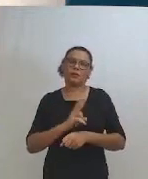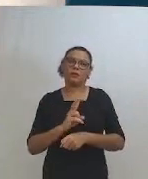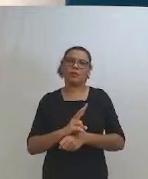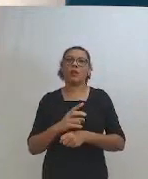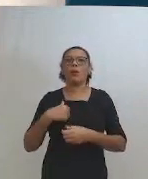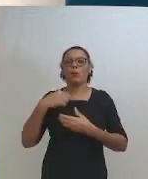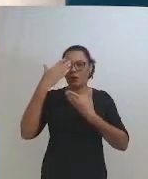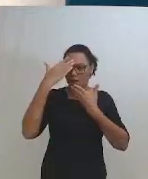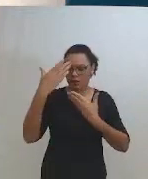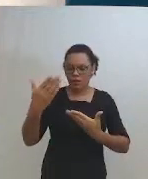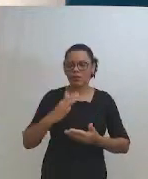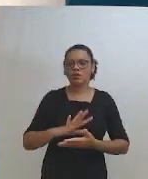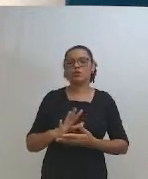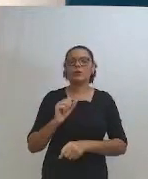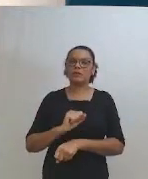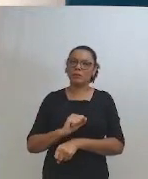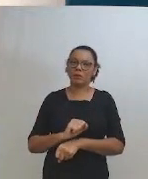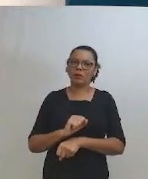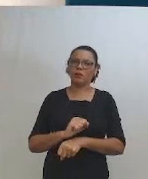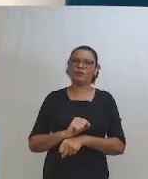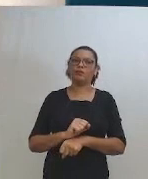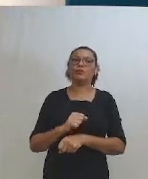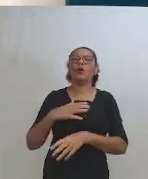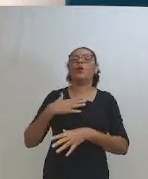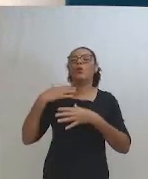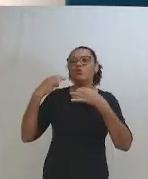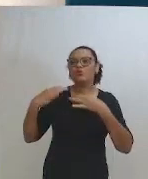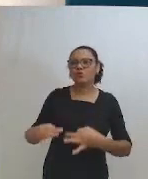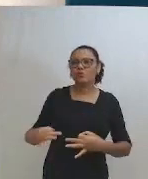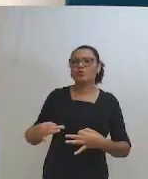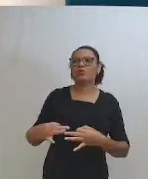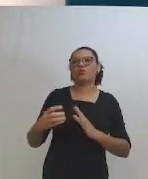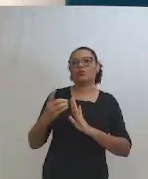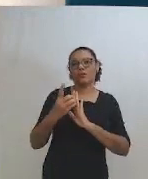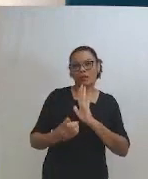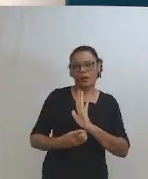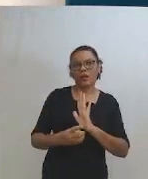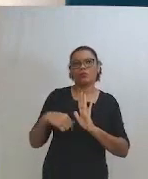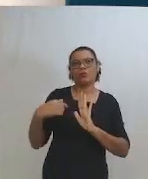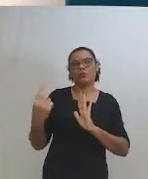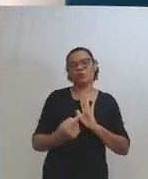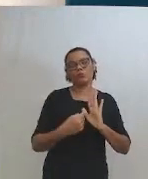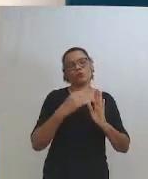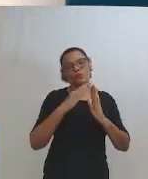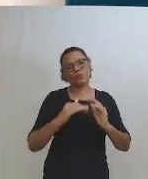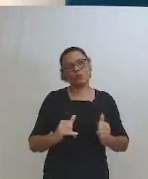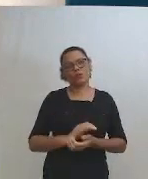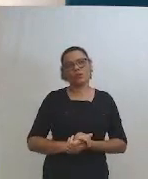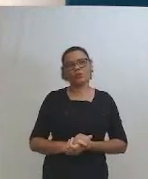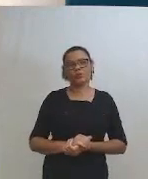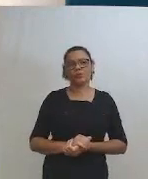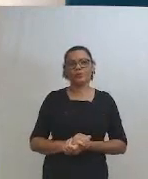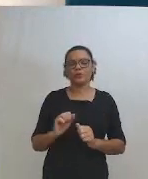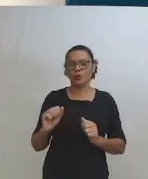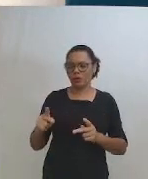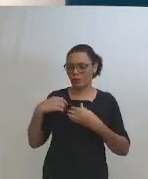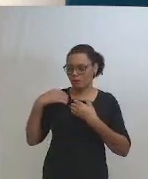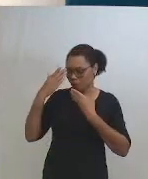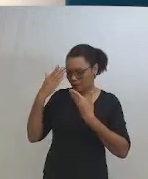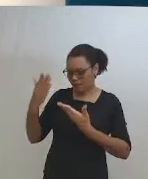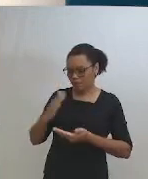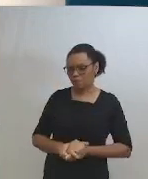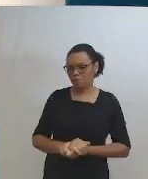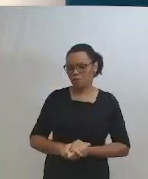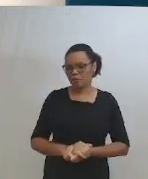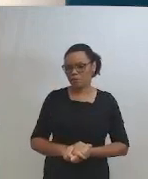aguardo o justo decreto em relação ao nosso pedido. Muito obrigado, doutor. Doutora Luísa